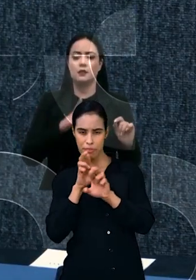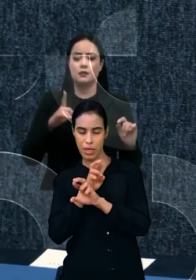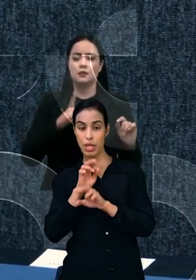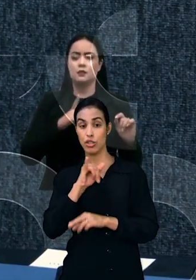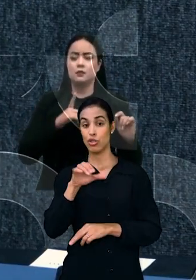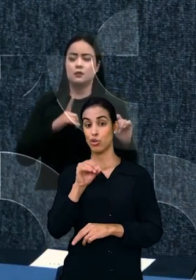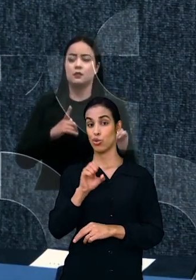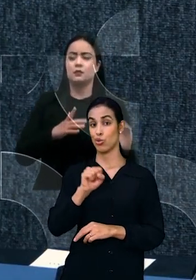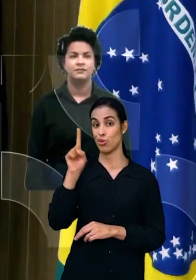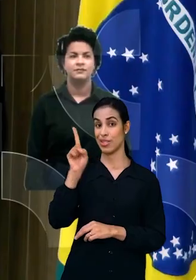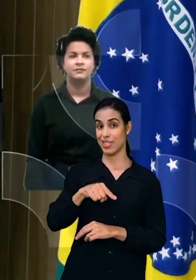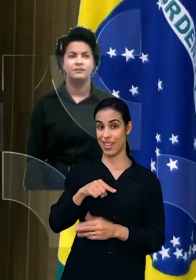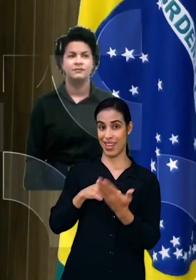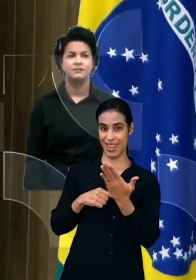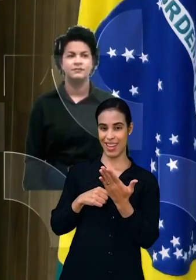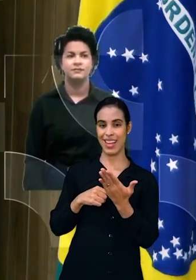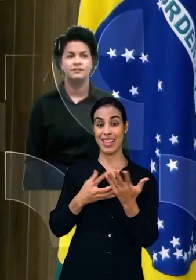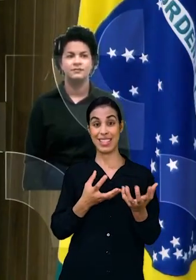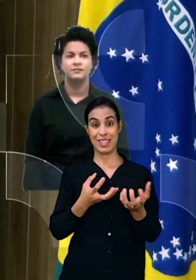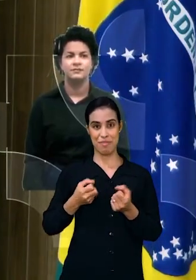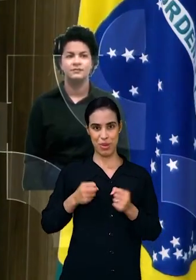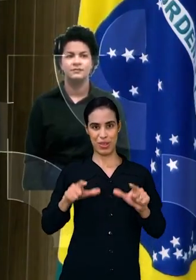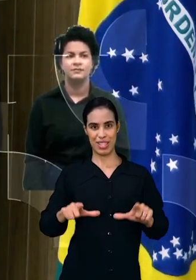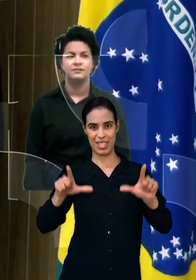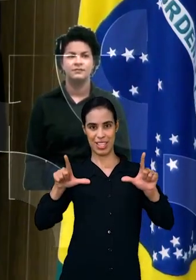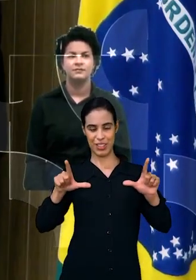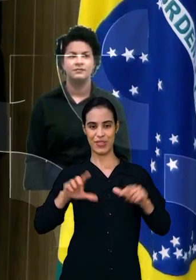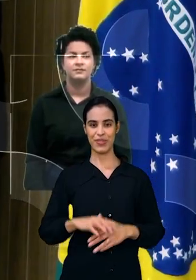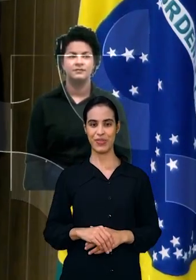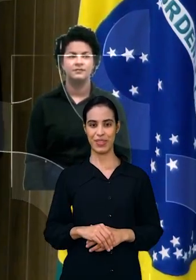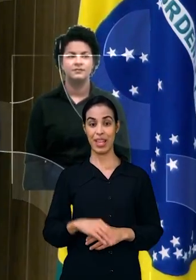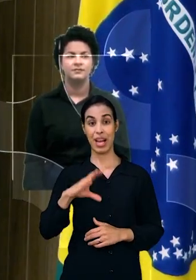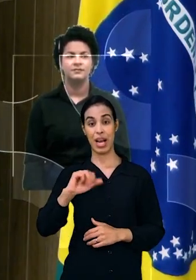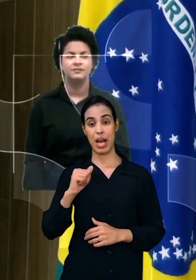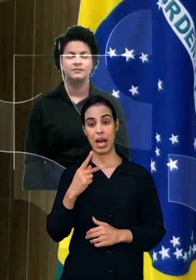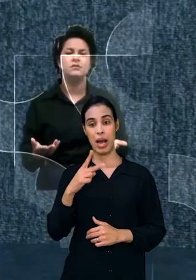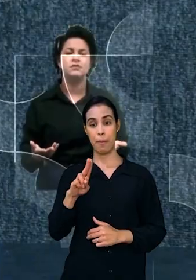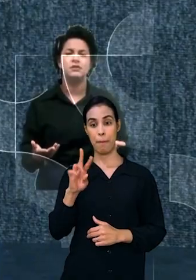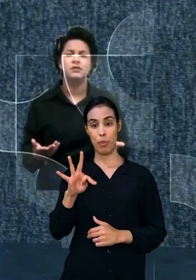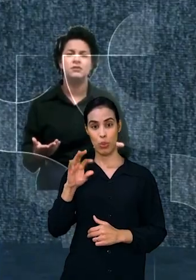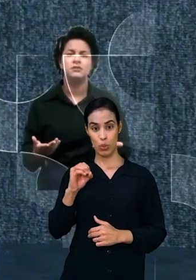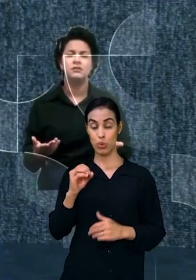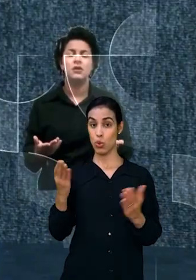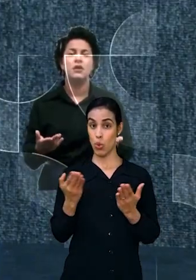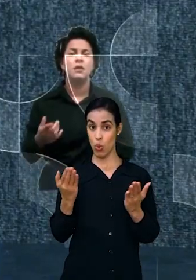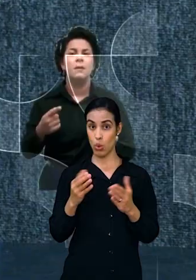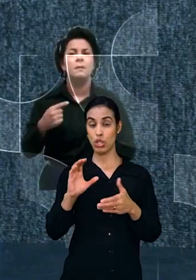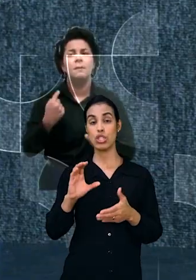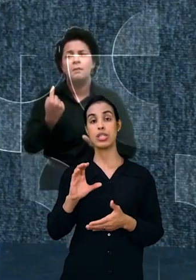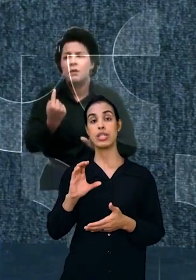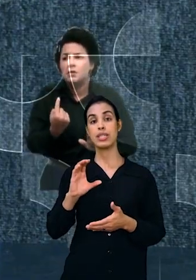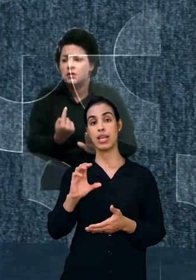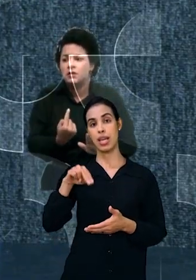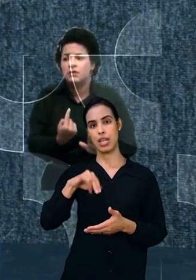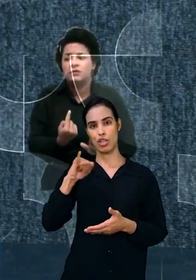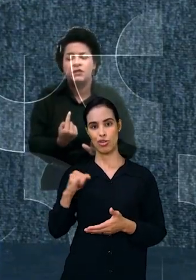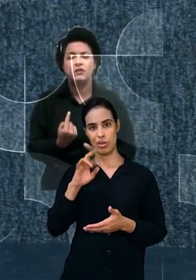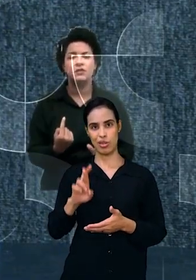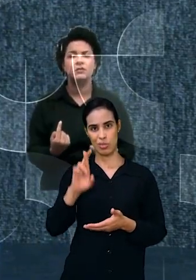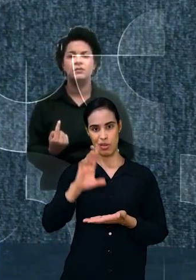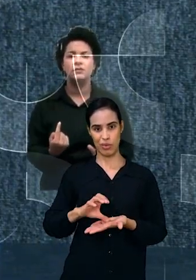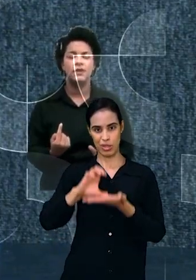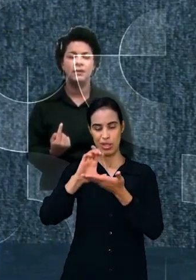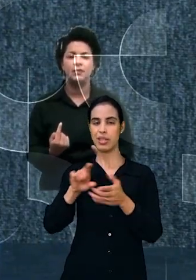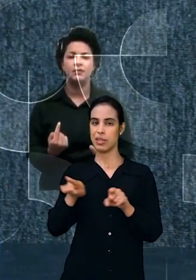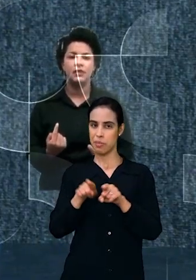acessibilidade e auditoria. O ministro José Roberto Pimenta recebeu o certificado. O ministro Caputo Bastos, atualmente